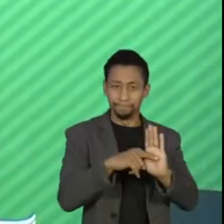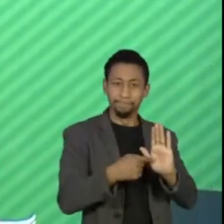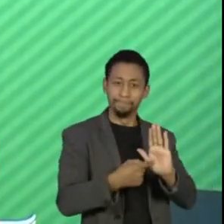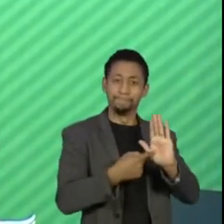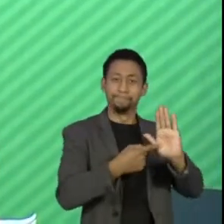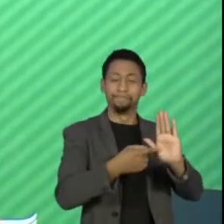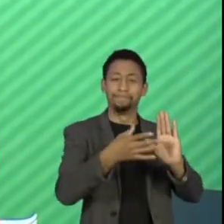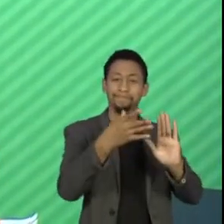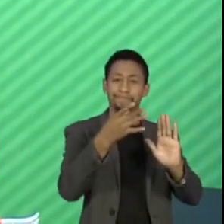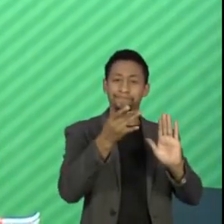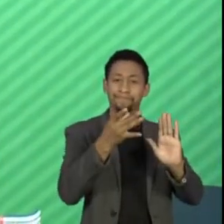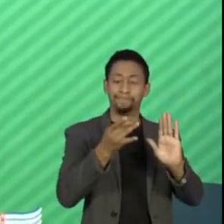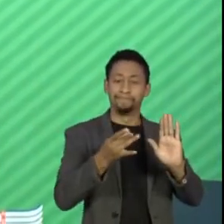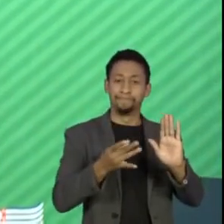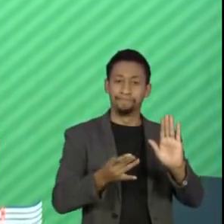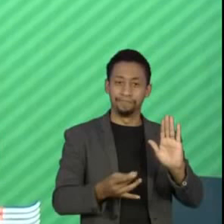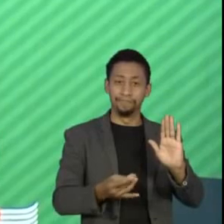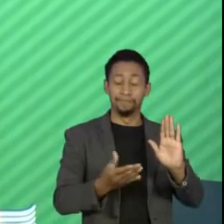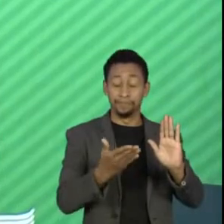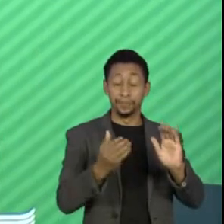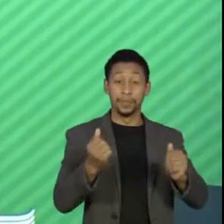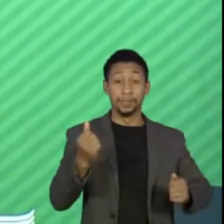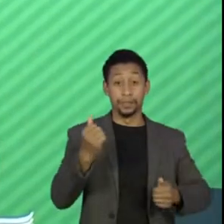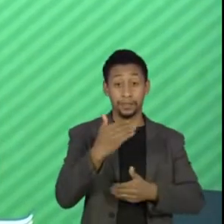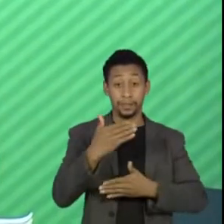resultados. Seguinte slide, por favor.